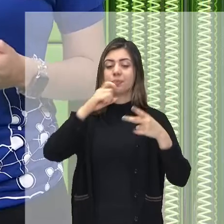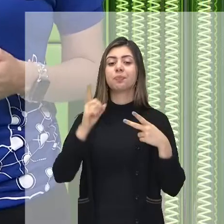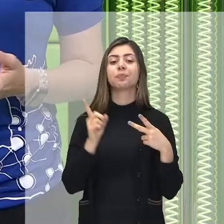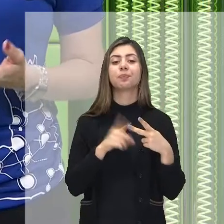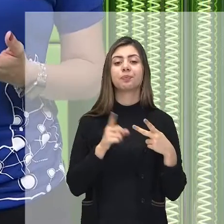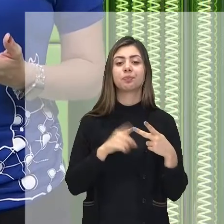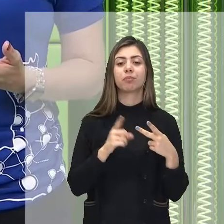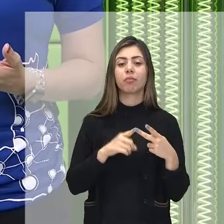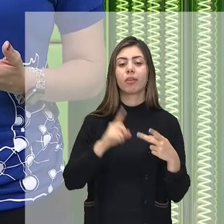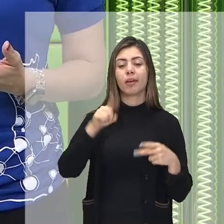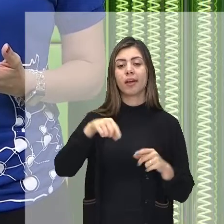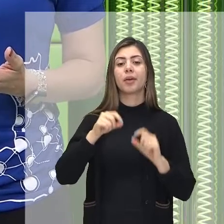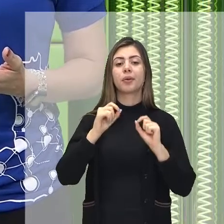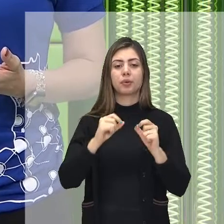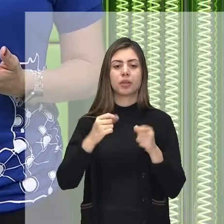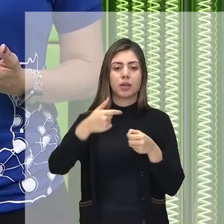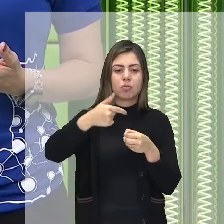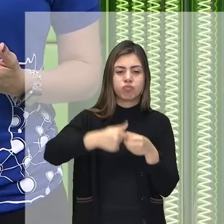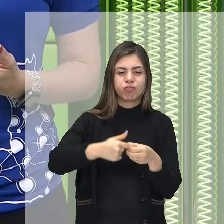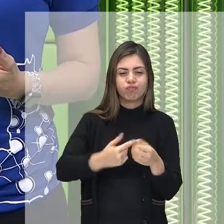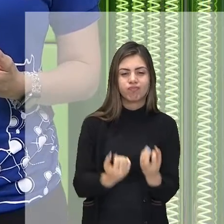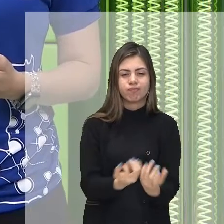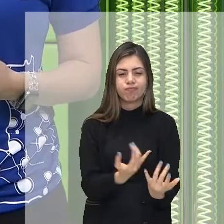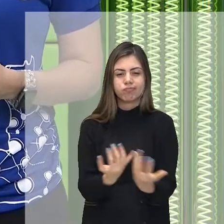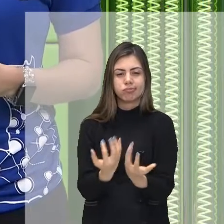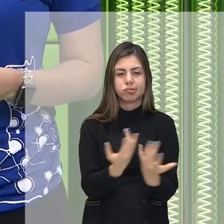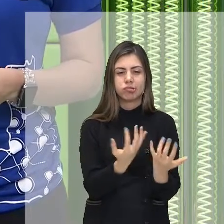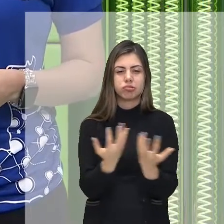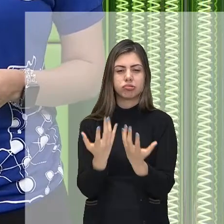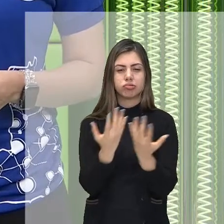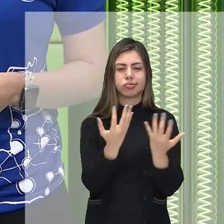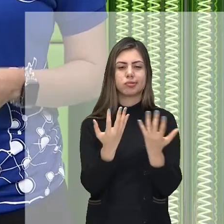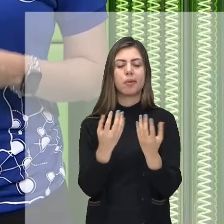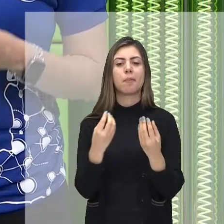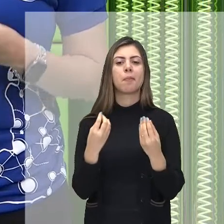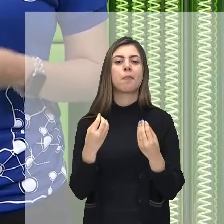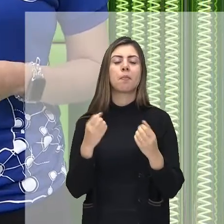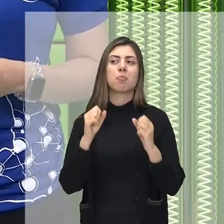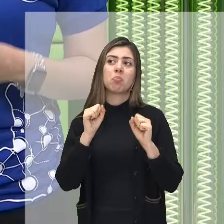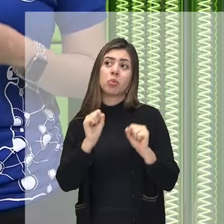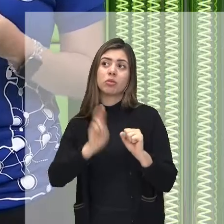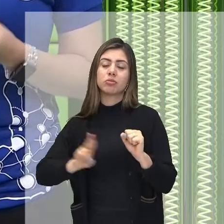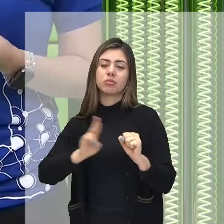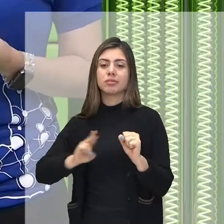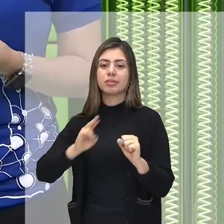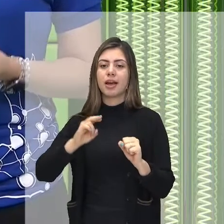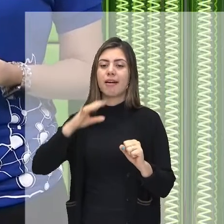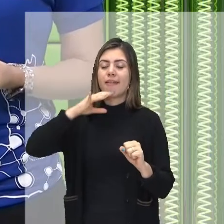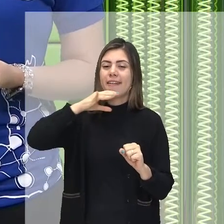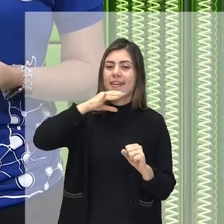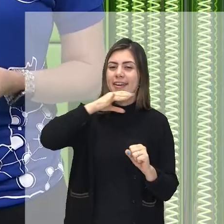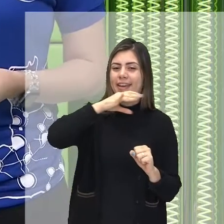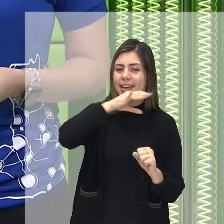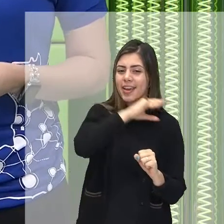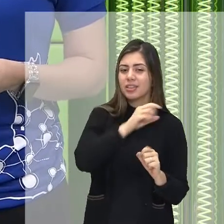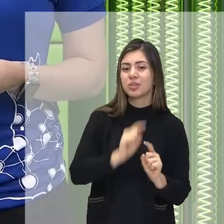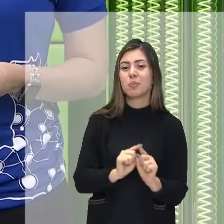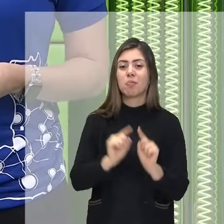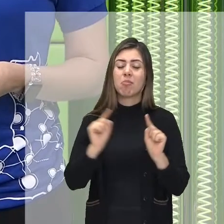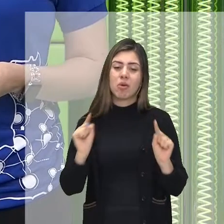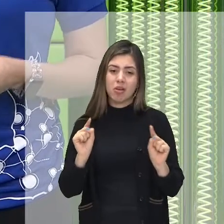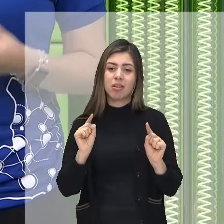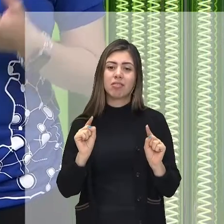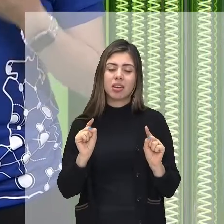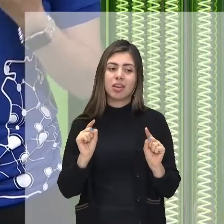gás natural ou querosene em dispositivos para aquecimento que não estejam devidamente regulados,